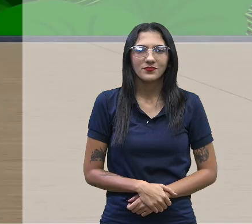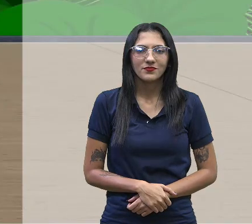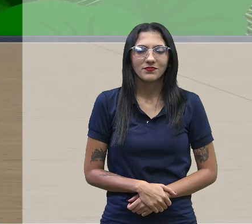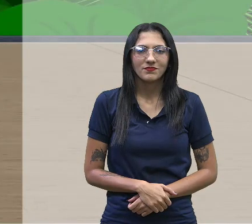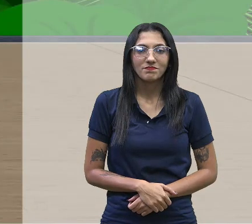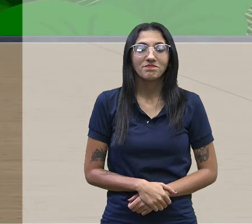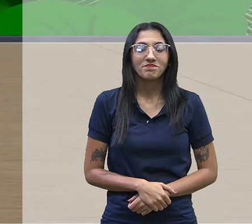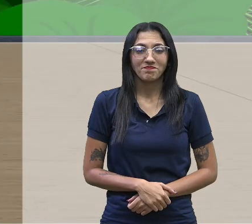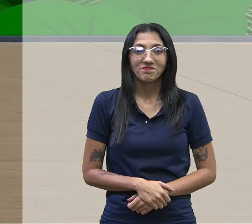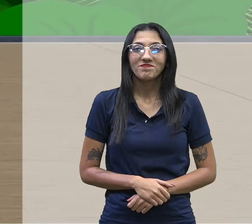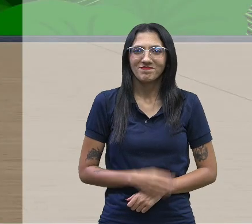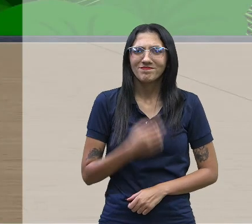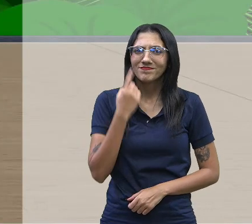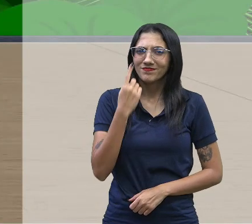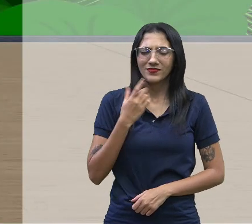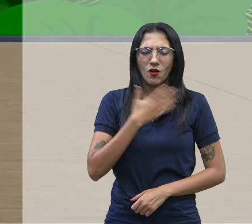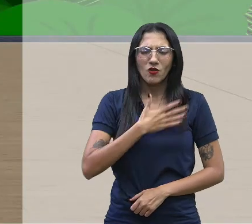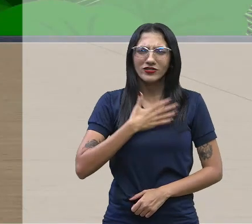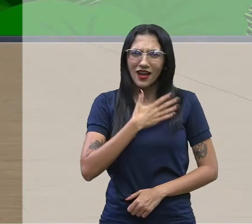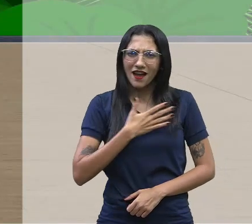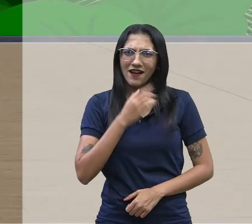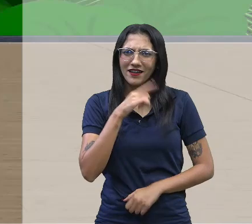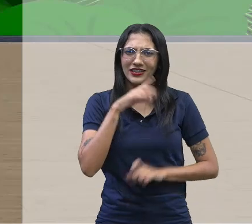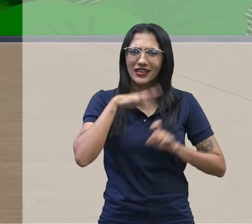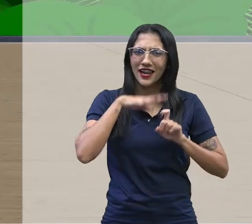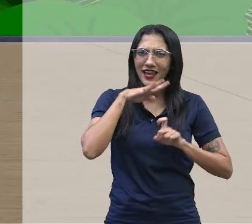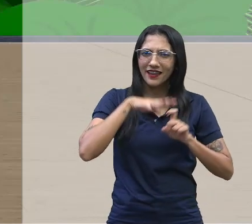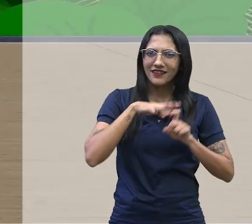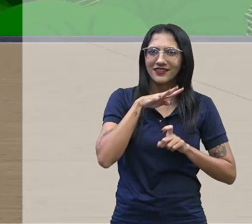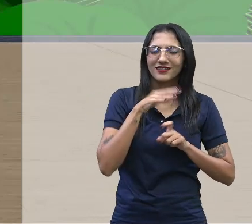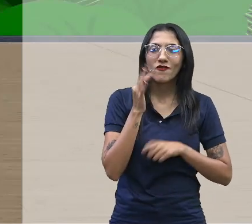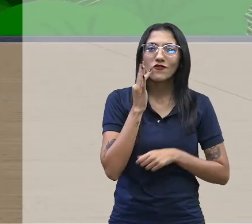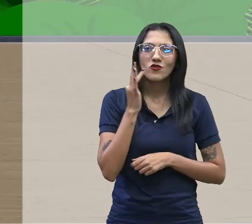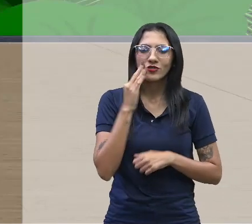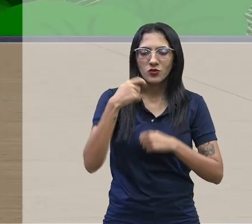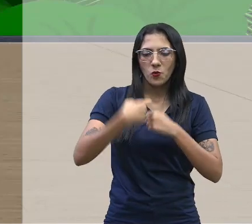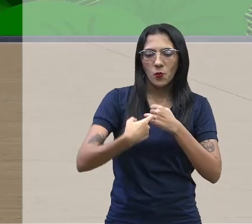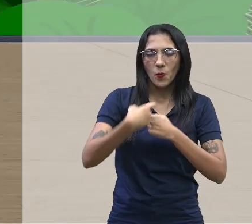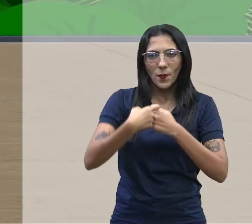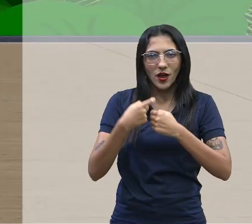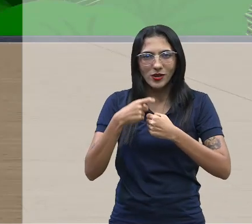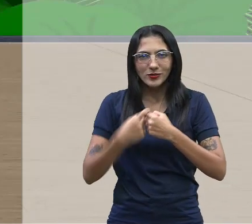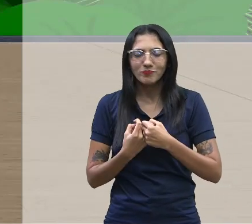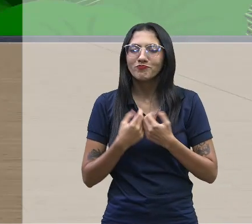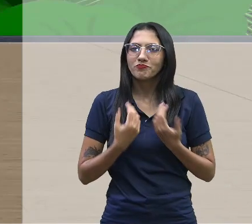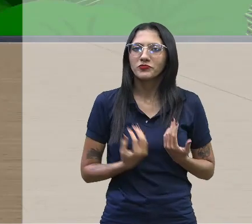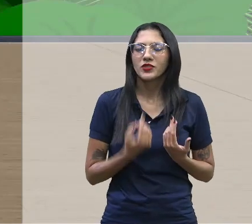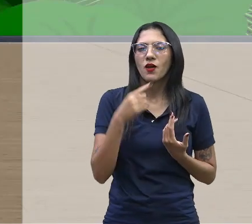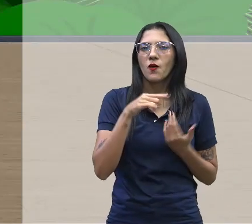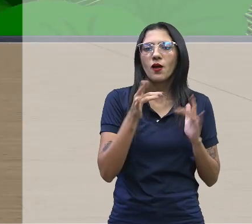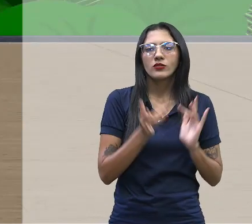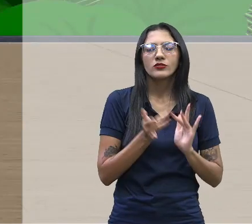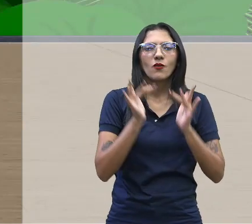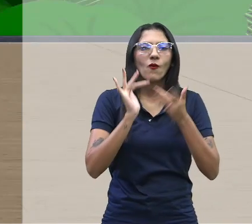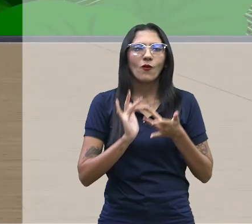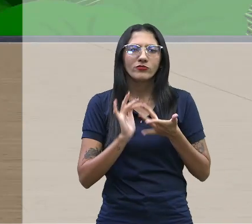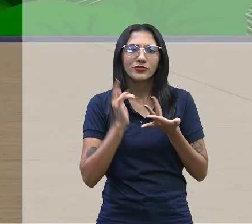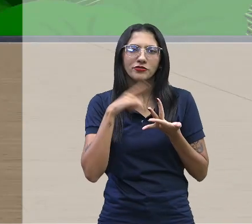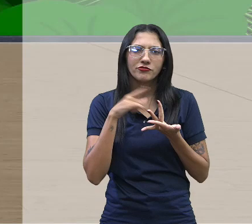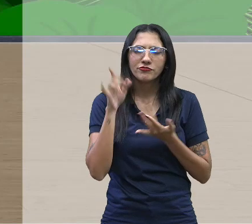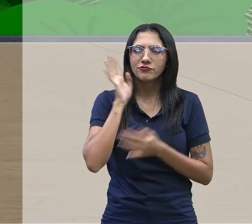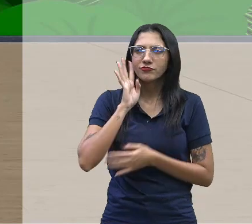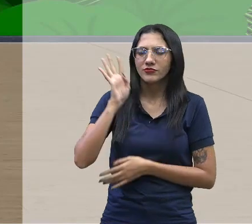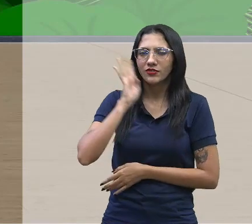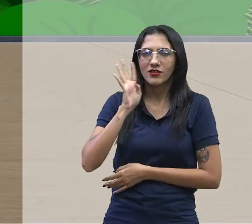Então, turmas, gostaram da nossa lenda, a lenda do Tucumã? Pois bem, esse contexto todo